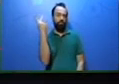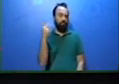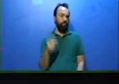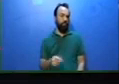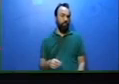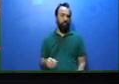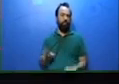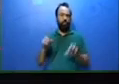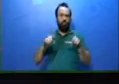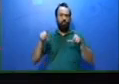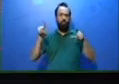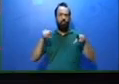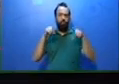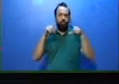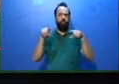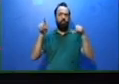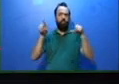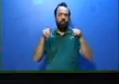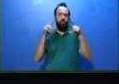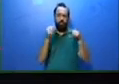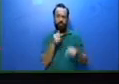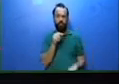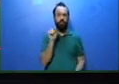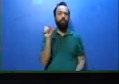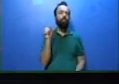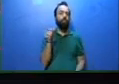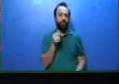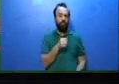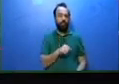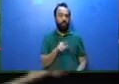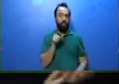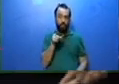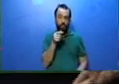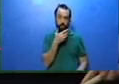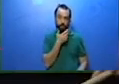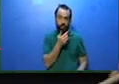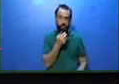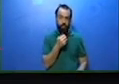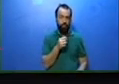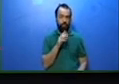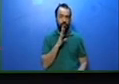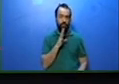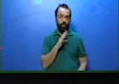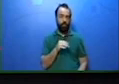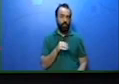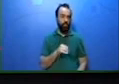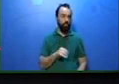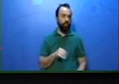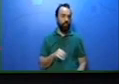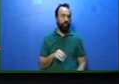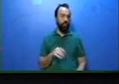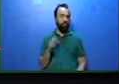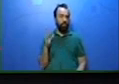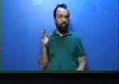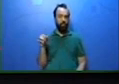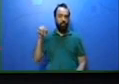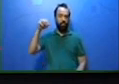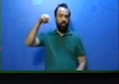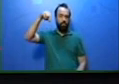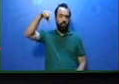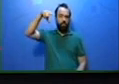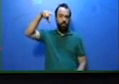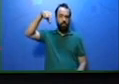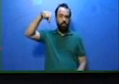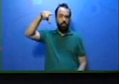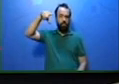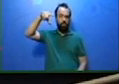Esse símbolo aqui, ó, alguém sabe o que é? É que tem música, né? As